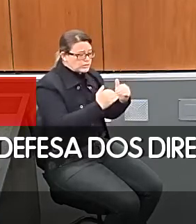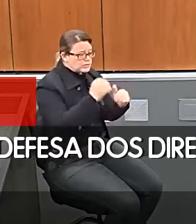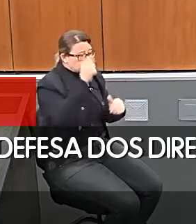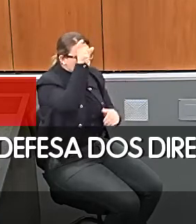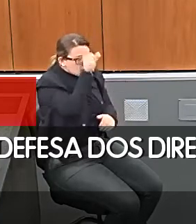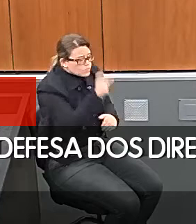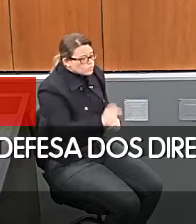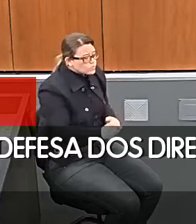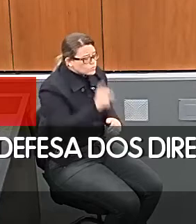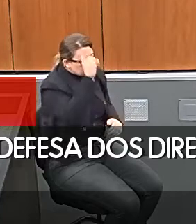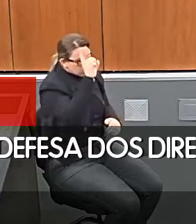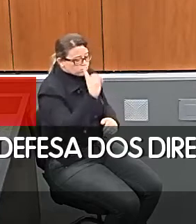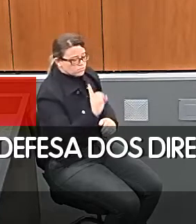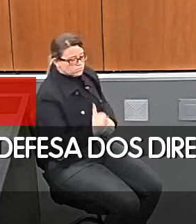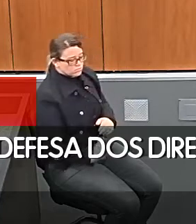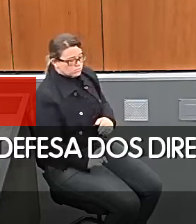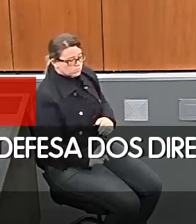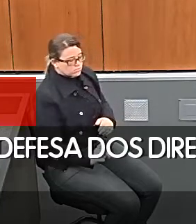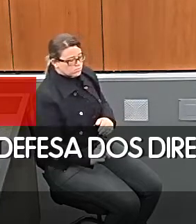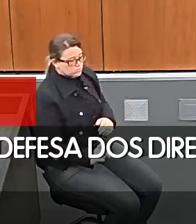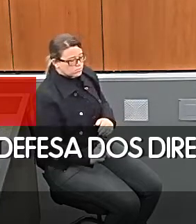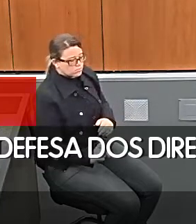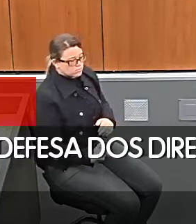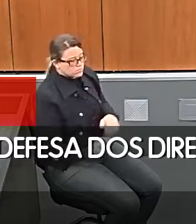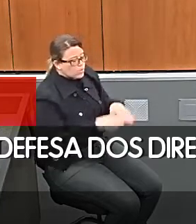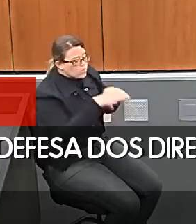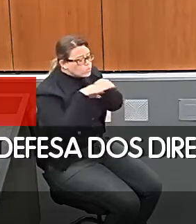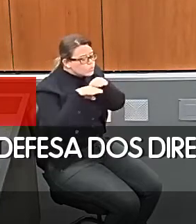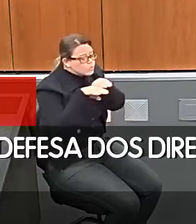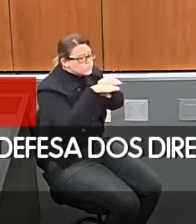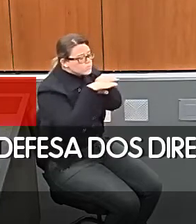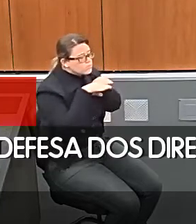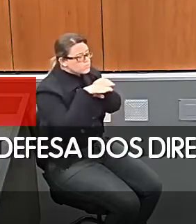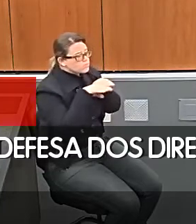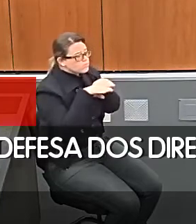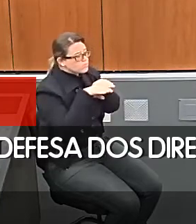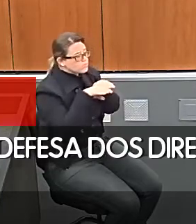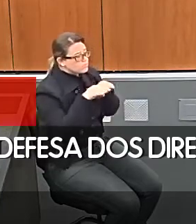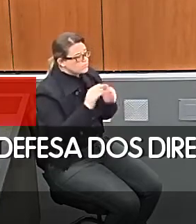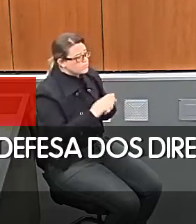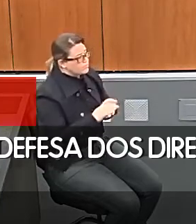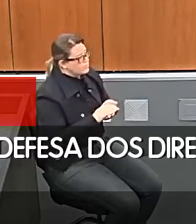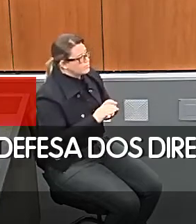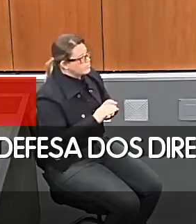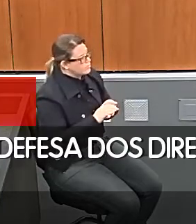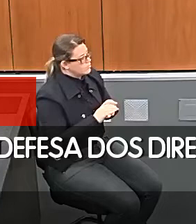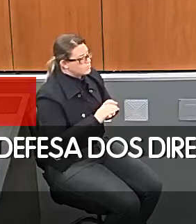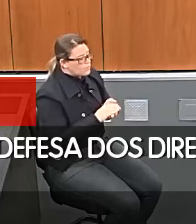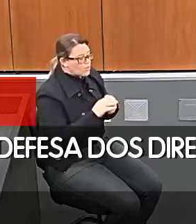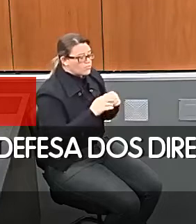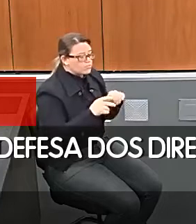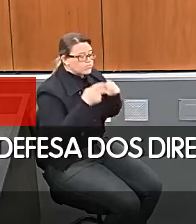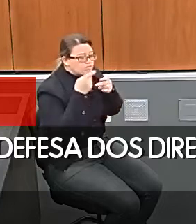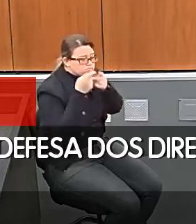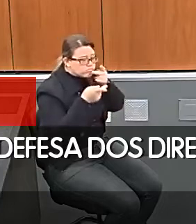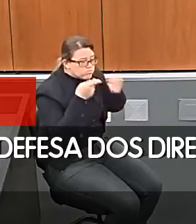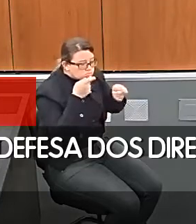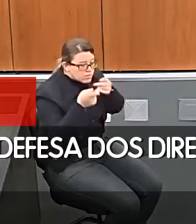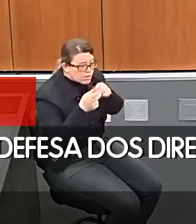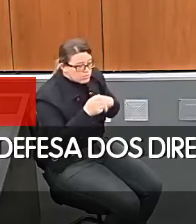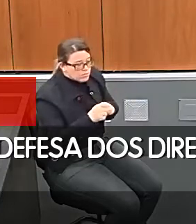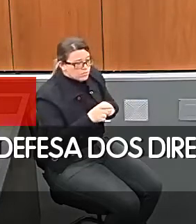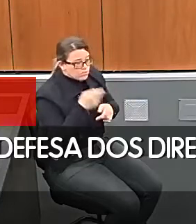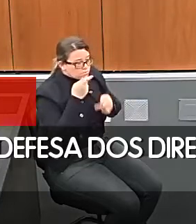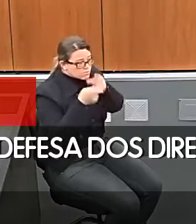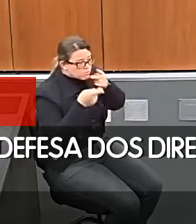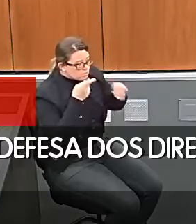com deficiência nesse parâmetro que a senhora está colocando aqui. Eu queria dar a palavra para o Samuel e queria pedir